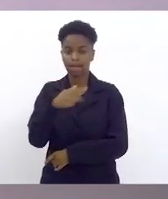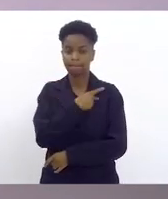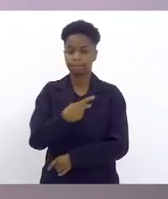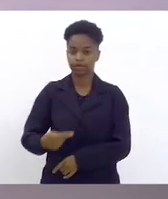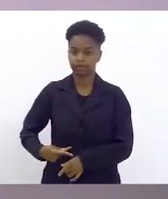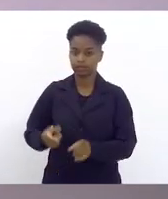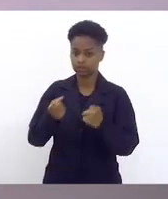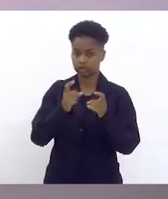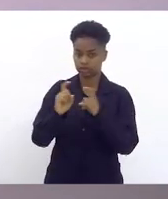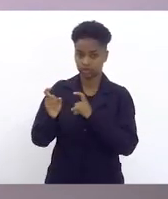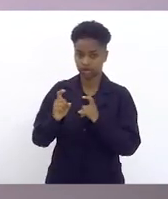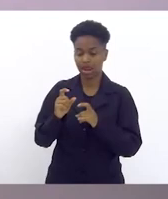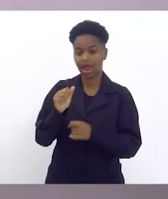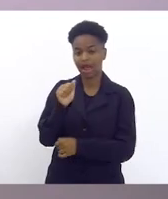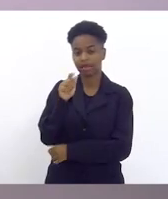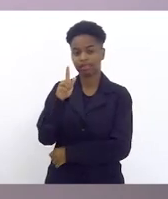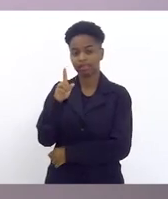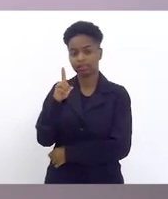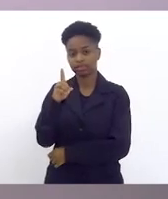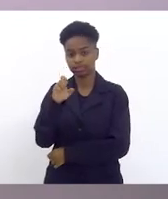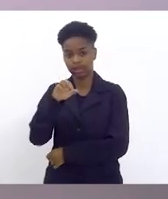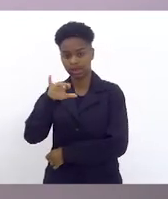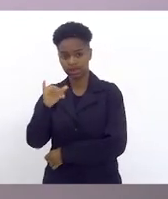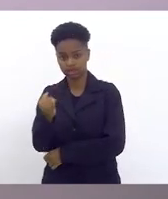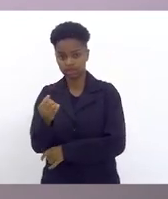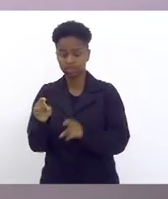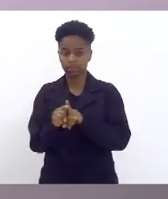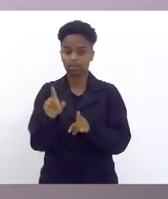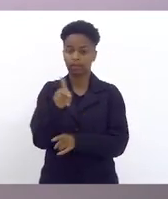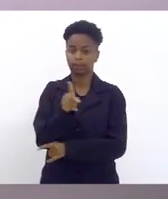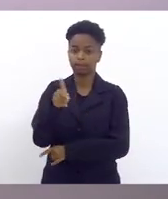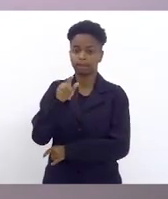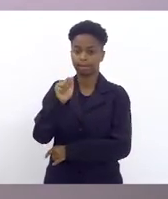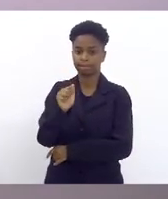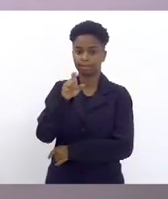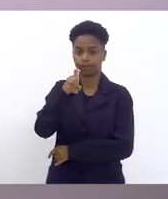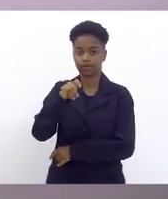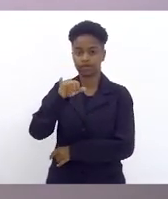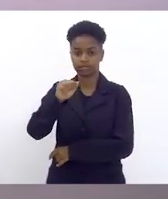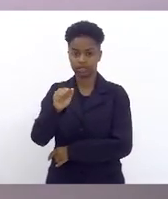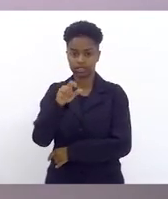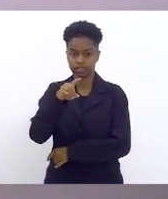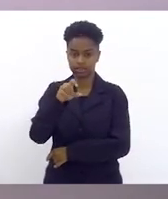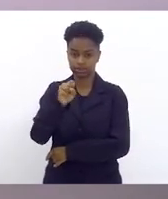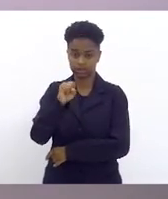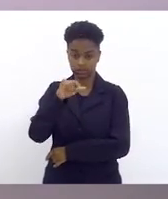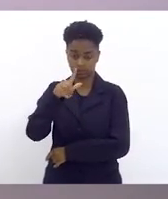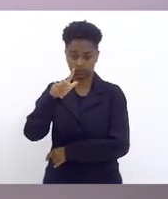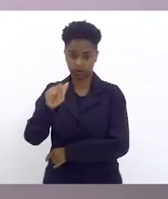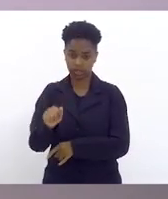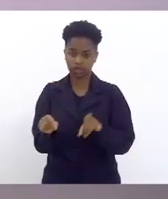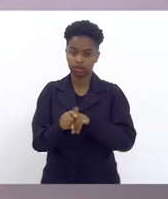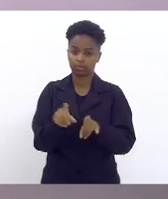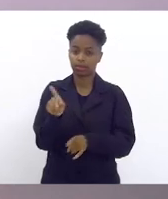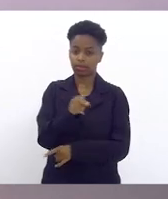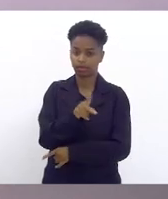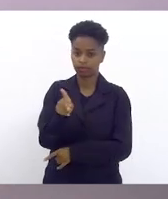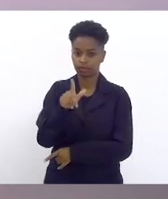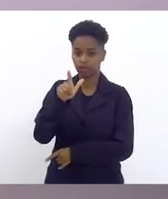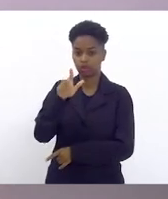executiva da derj da professora accia Silva e também da professora